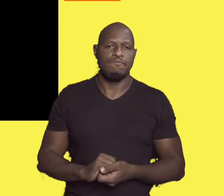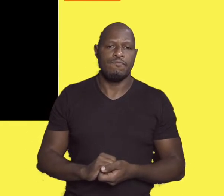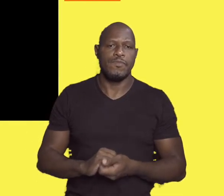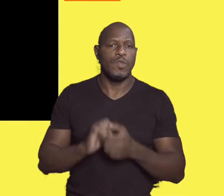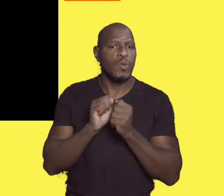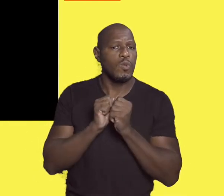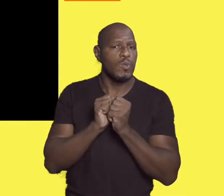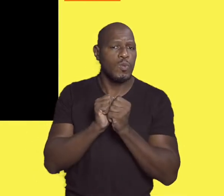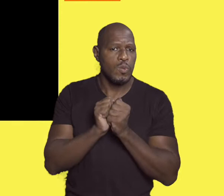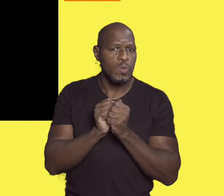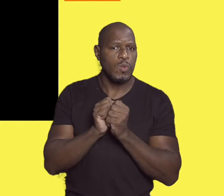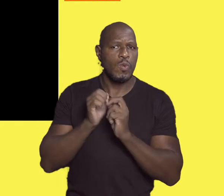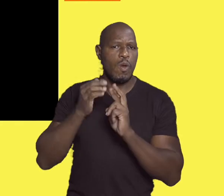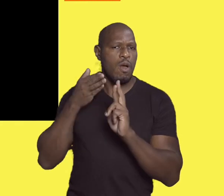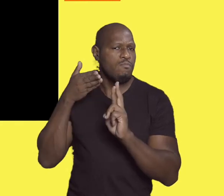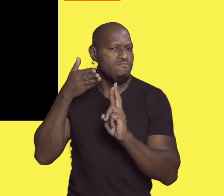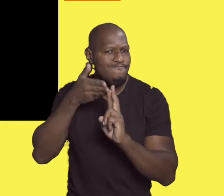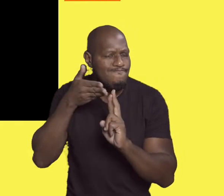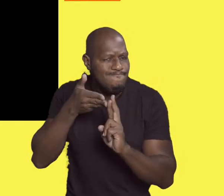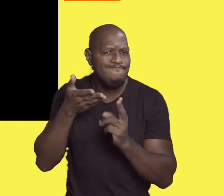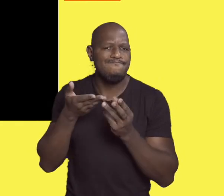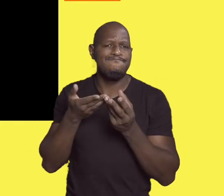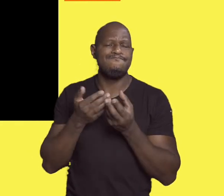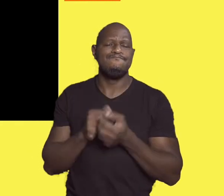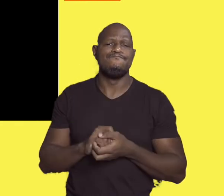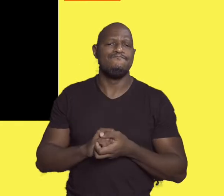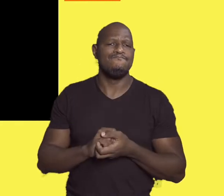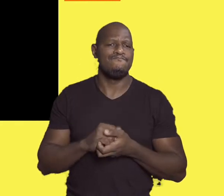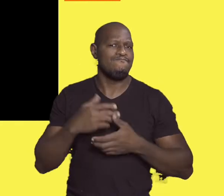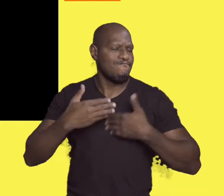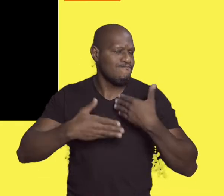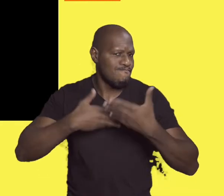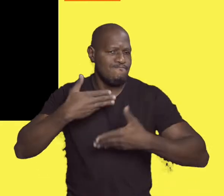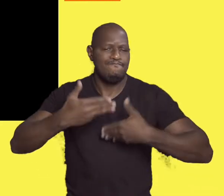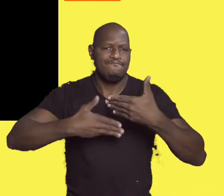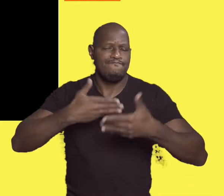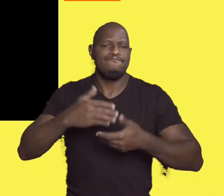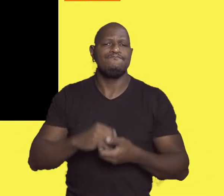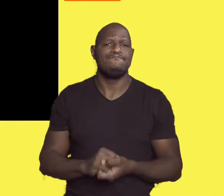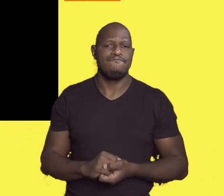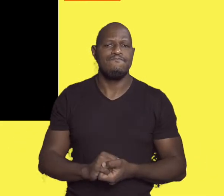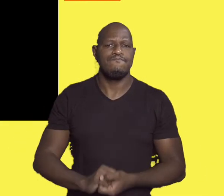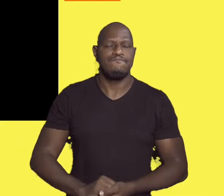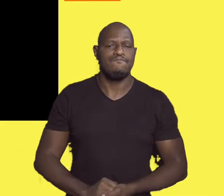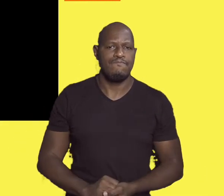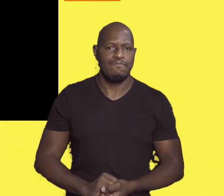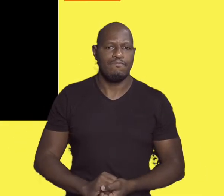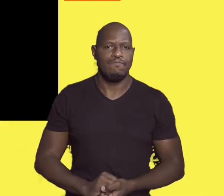junto com isso, referências e por aí vai.